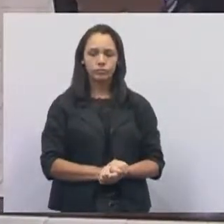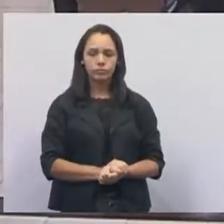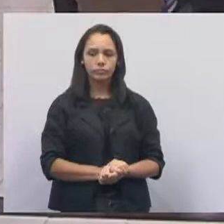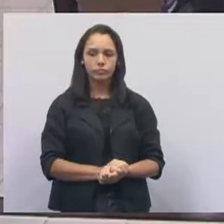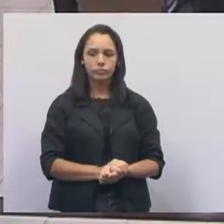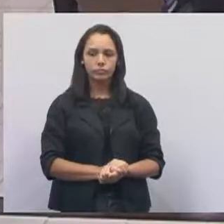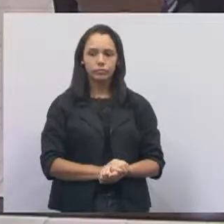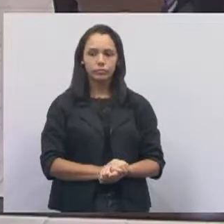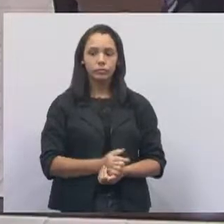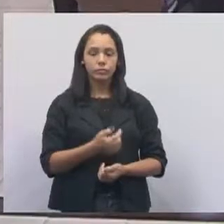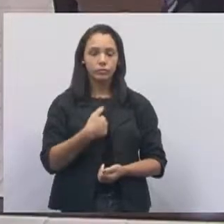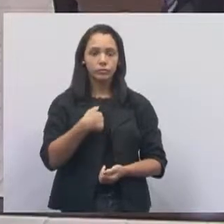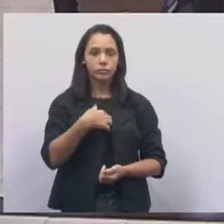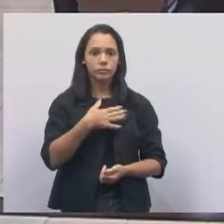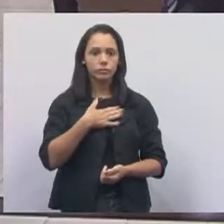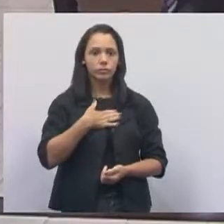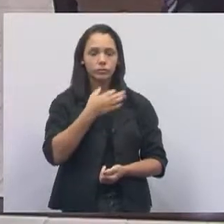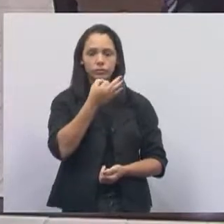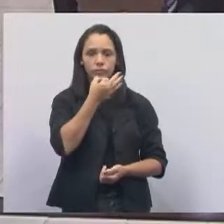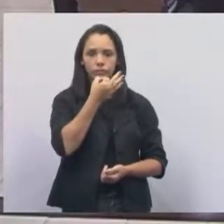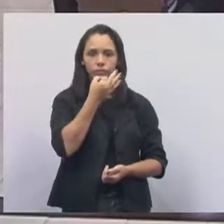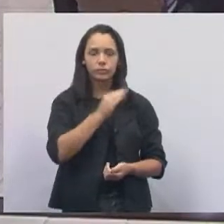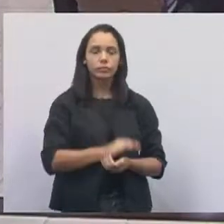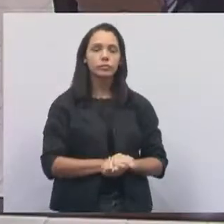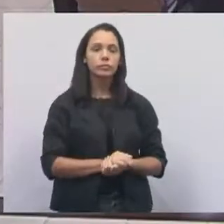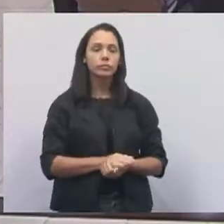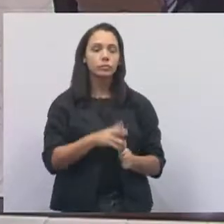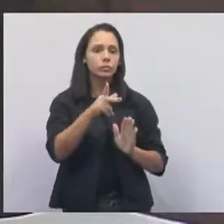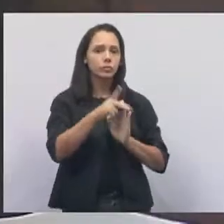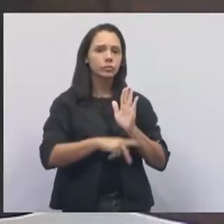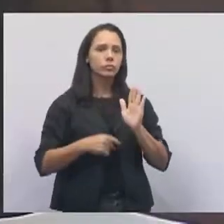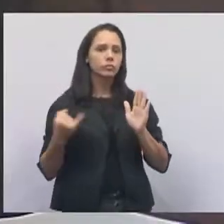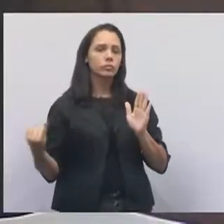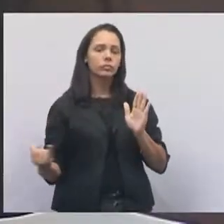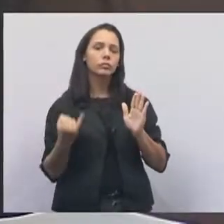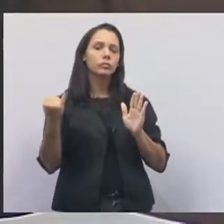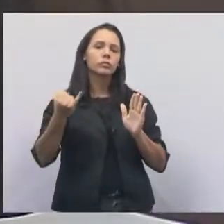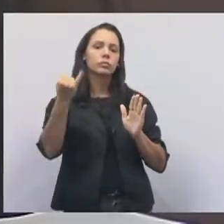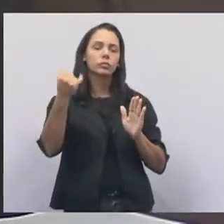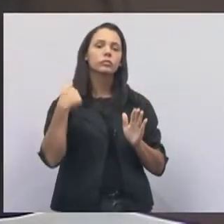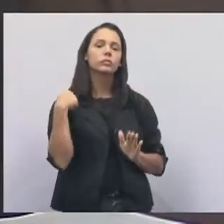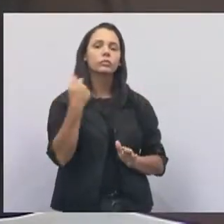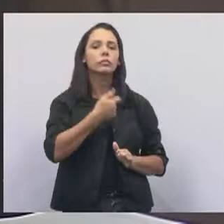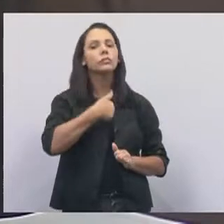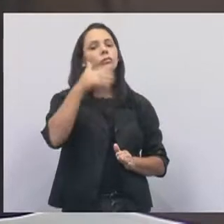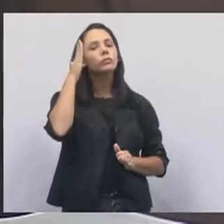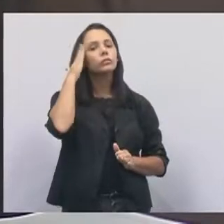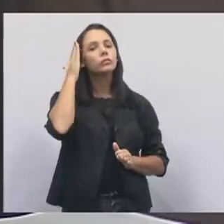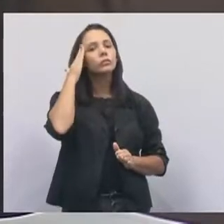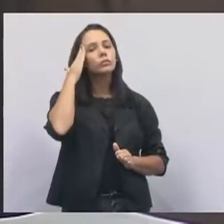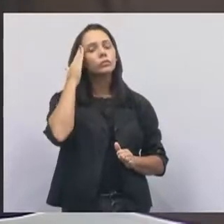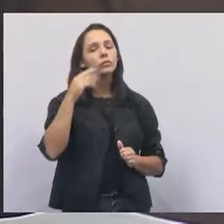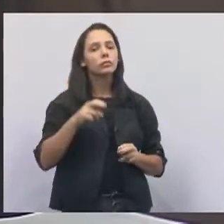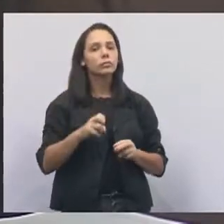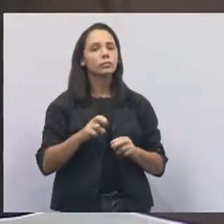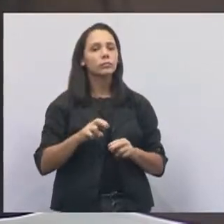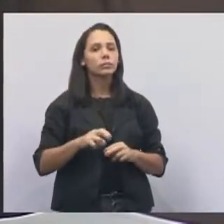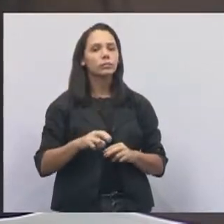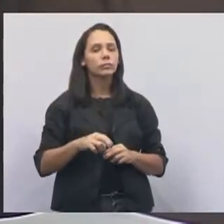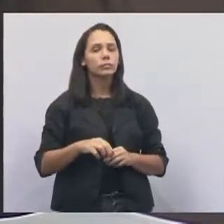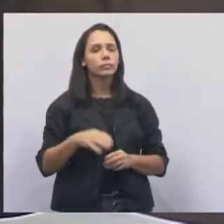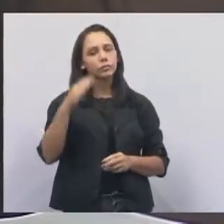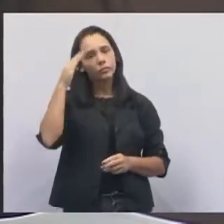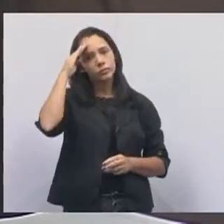vou falar daqui mesmo é de grande importância assim esse projeto a gente sabe principalmente a gente que mora ali no meia lua que tem